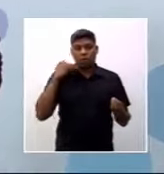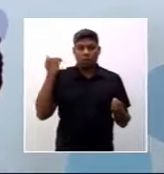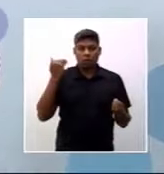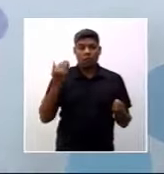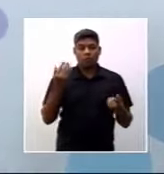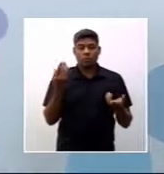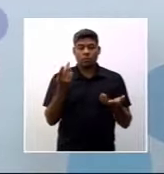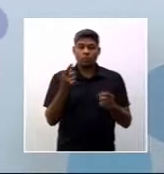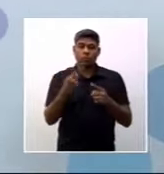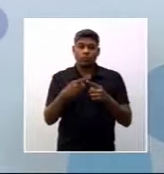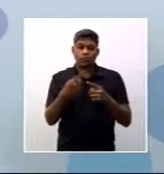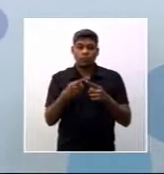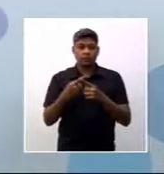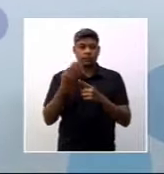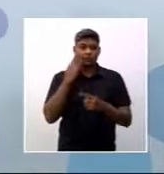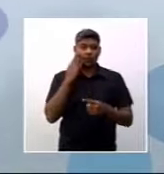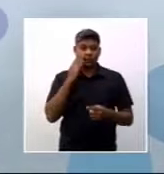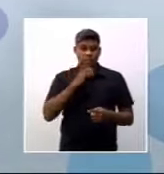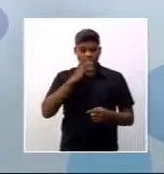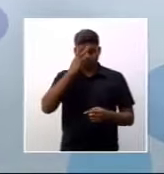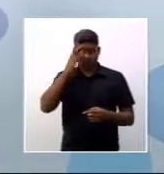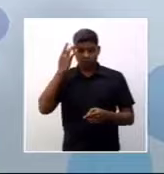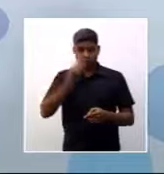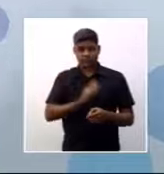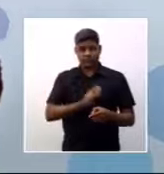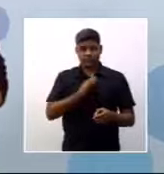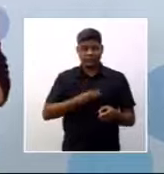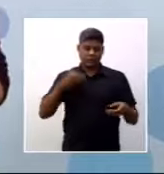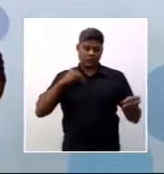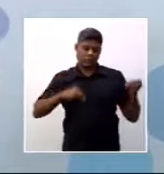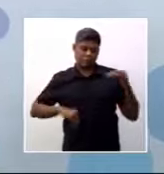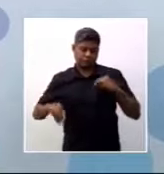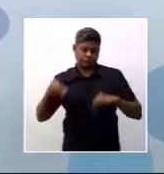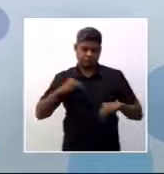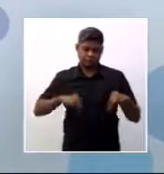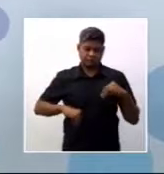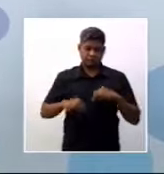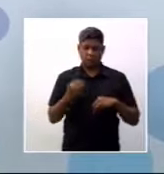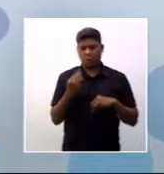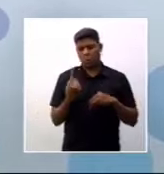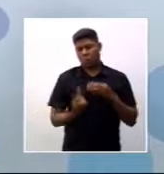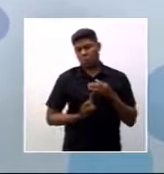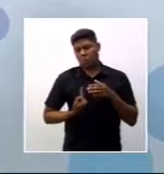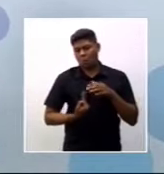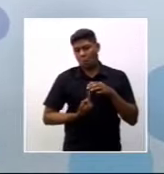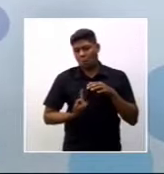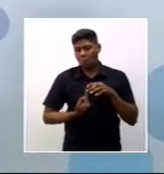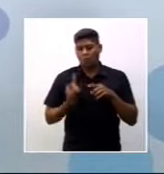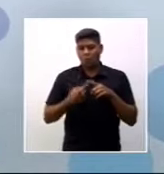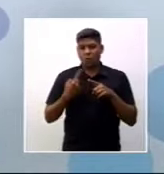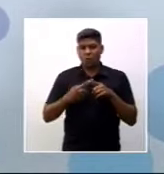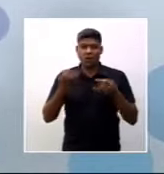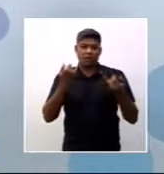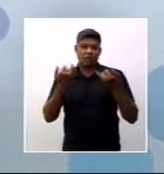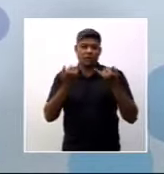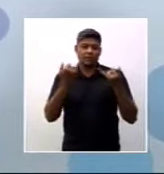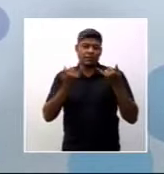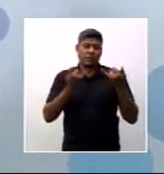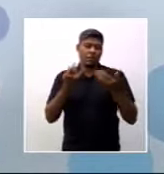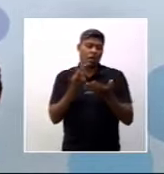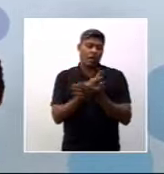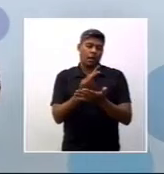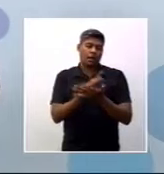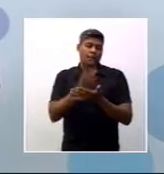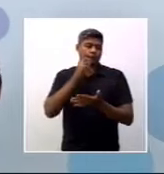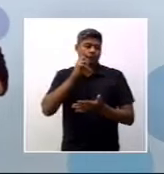por causa disso como tem gente que acaba entrando em depressão ou se isolando justamente por virem notícias que acabam aceitando